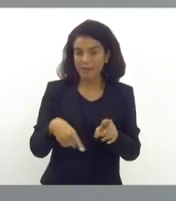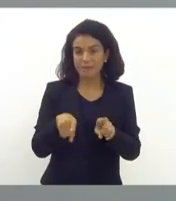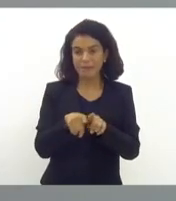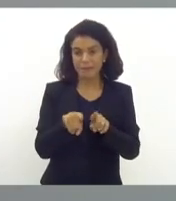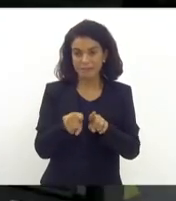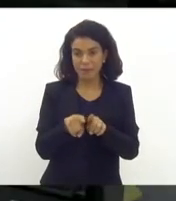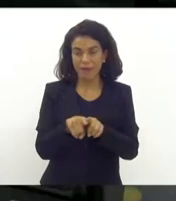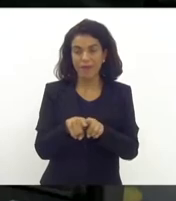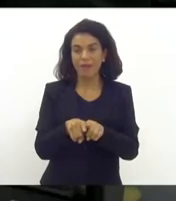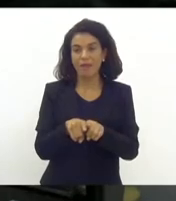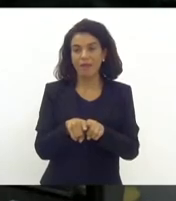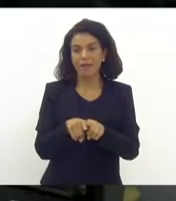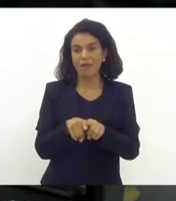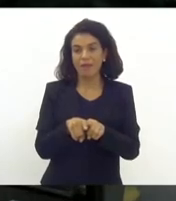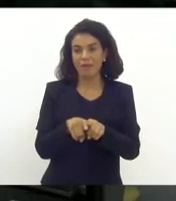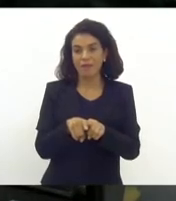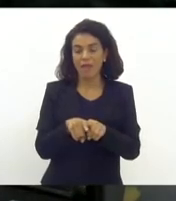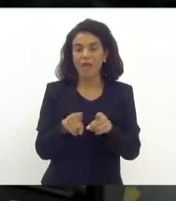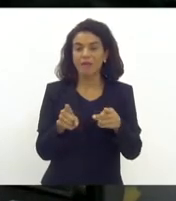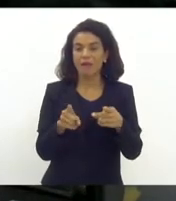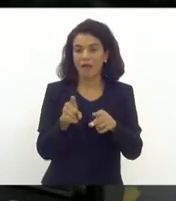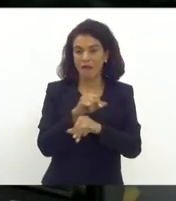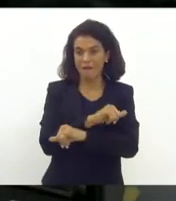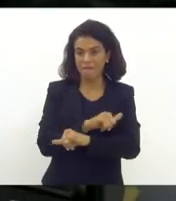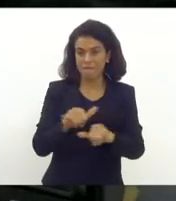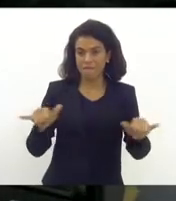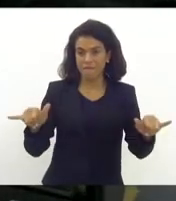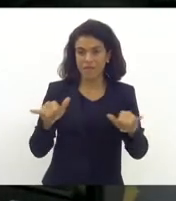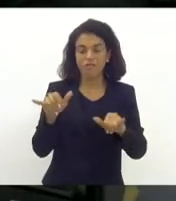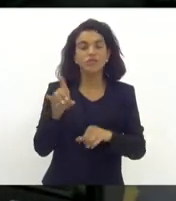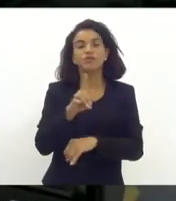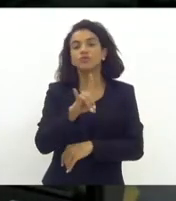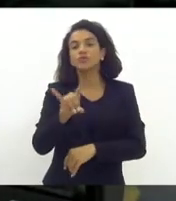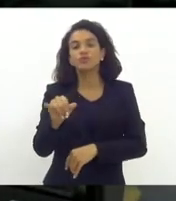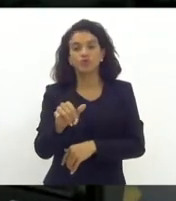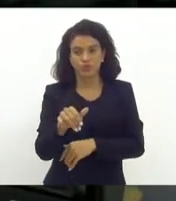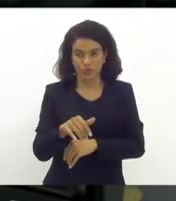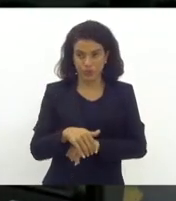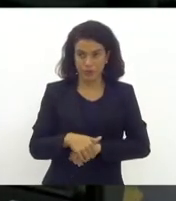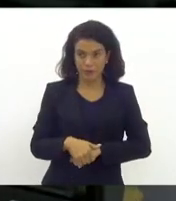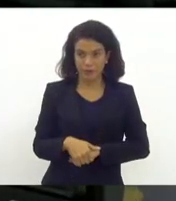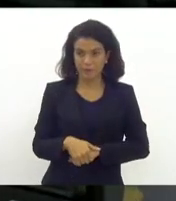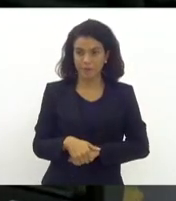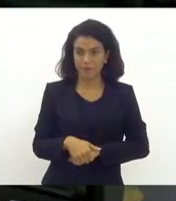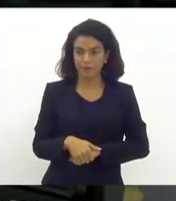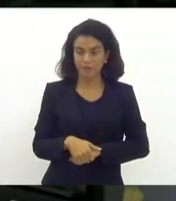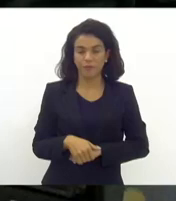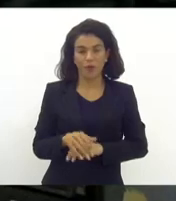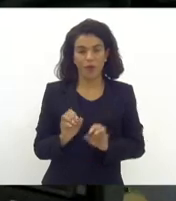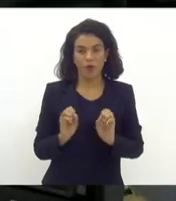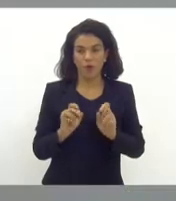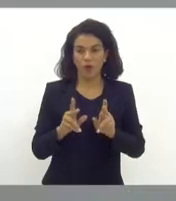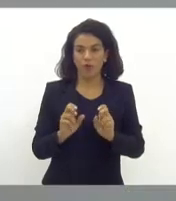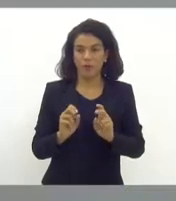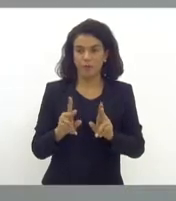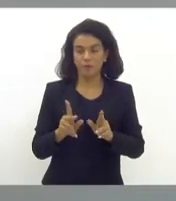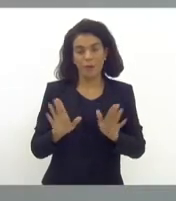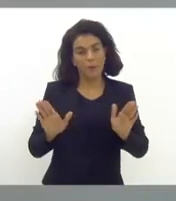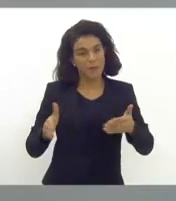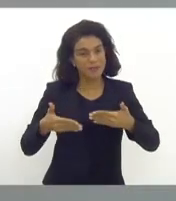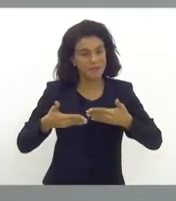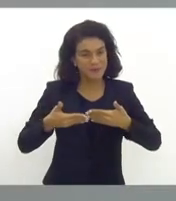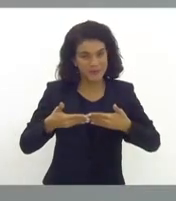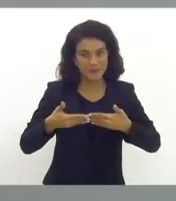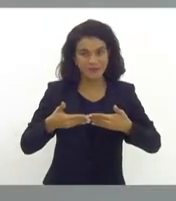regulatório a gente a não ser a data tá fechado eu vou ter que